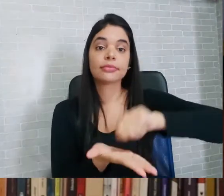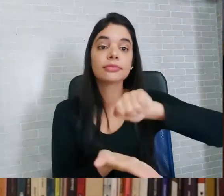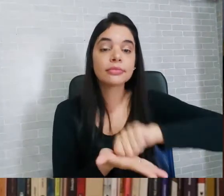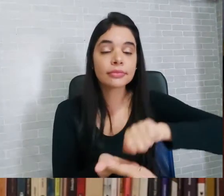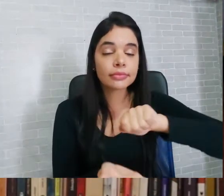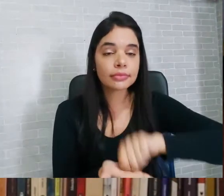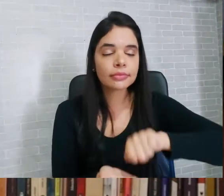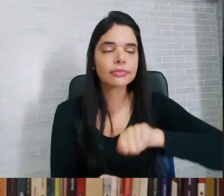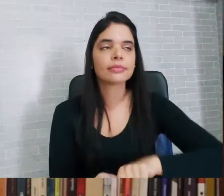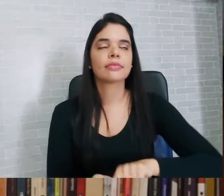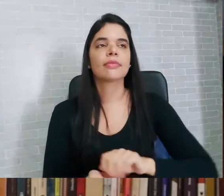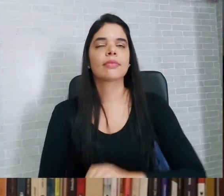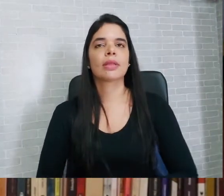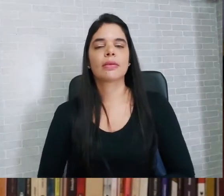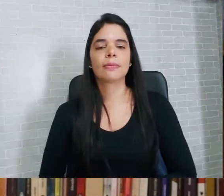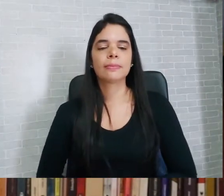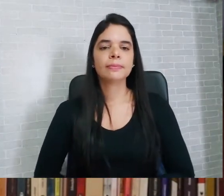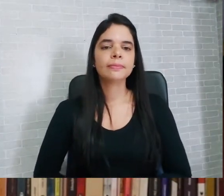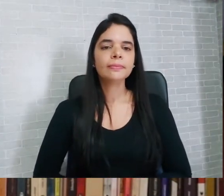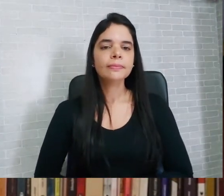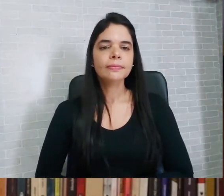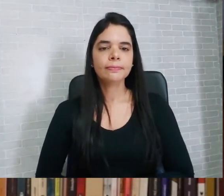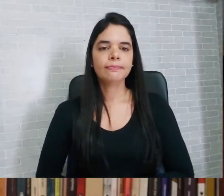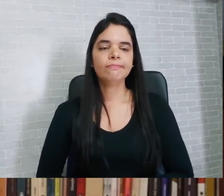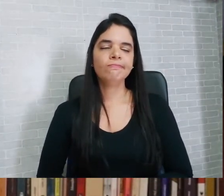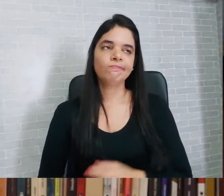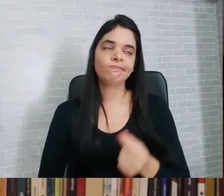os dois Daganots,